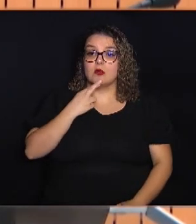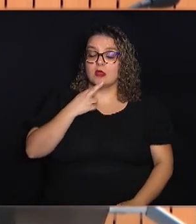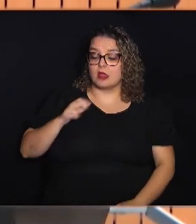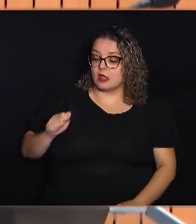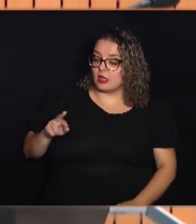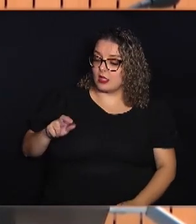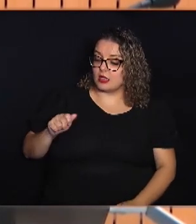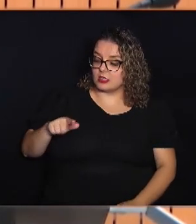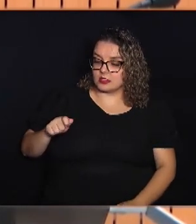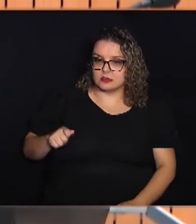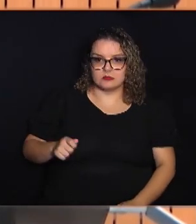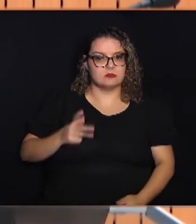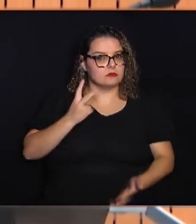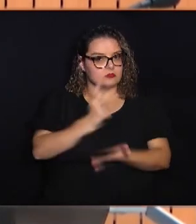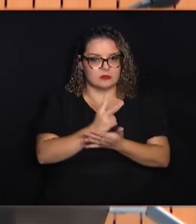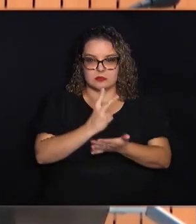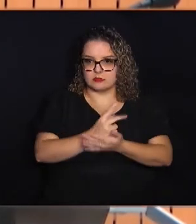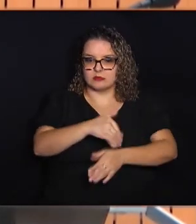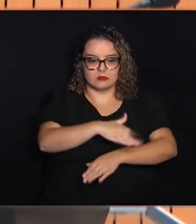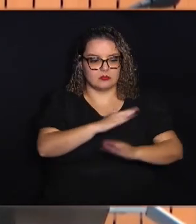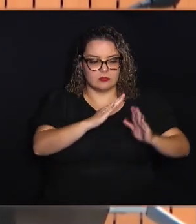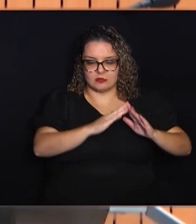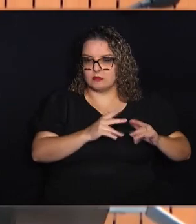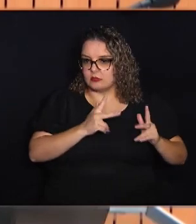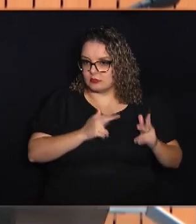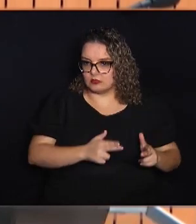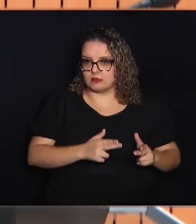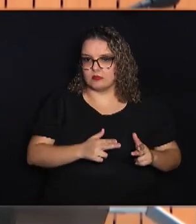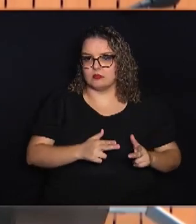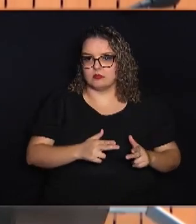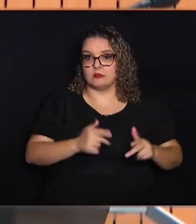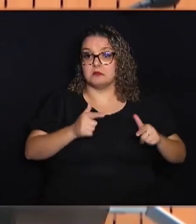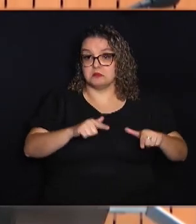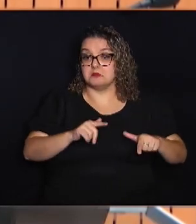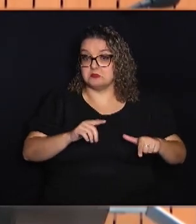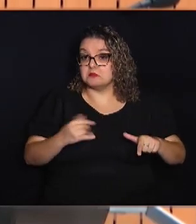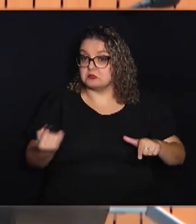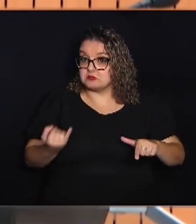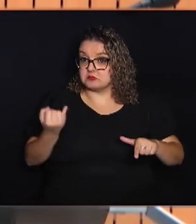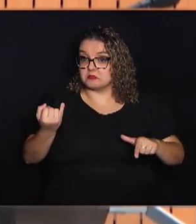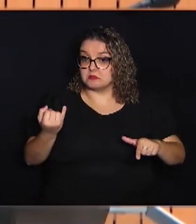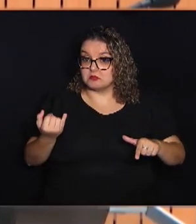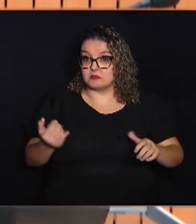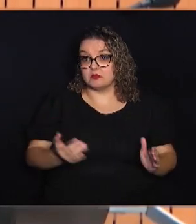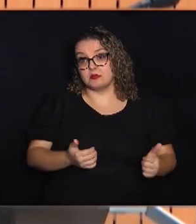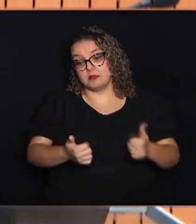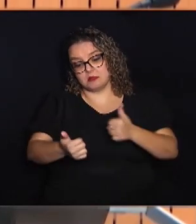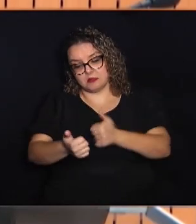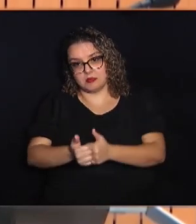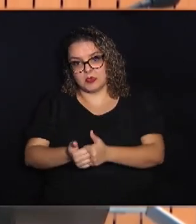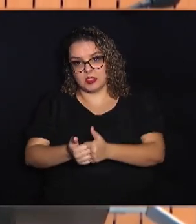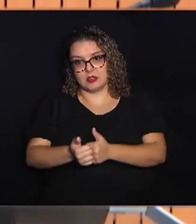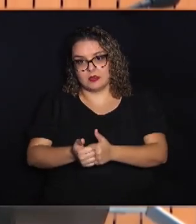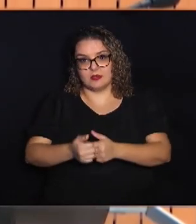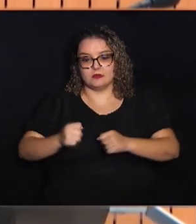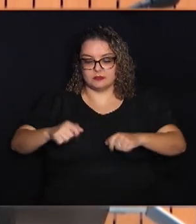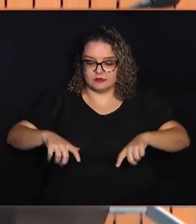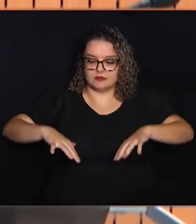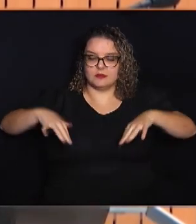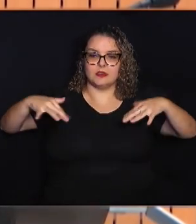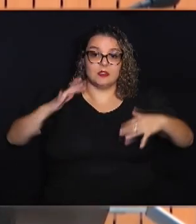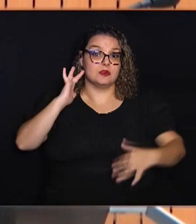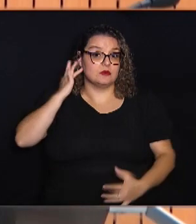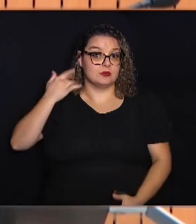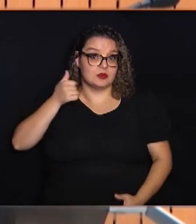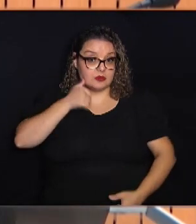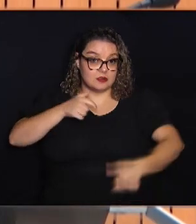está no mesmo endereço, desde então, localizado num lugar privilegiado, ao lado do grande estádio Brinco de Ouro da